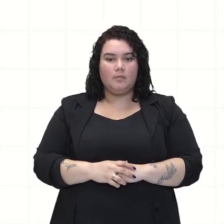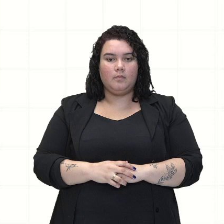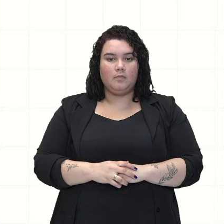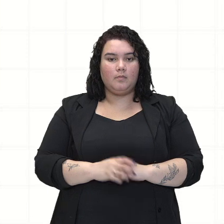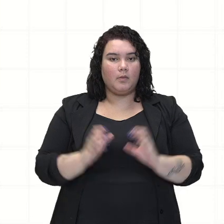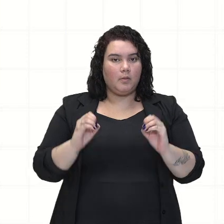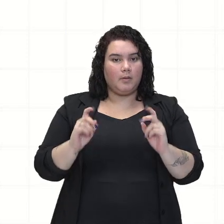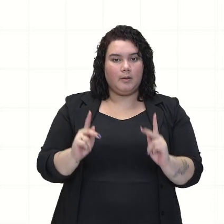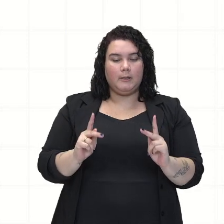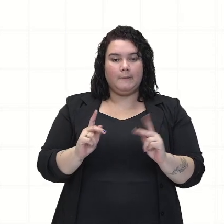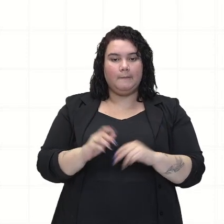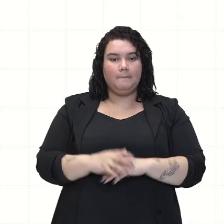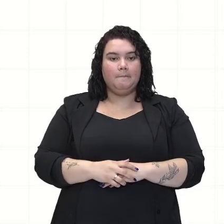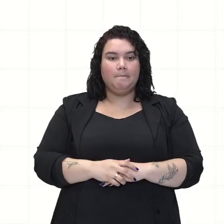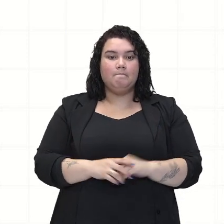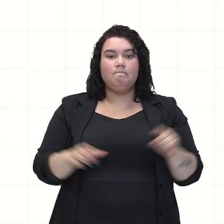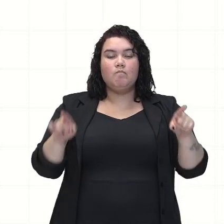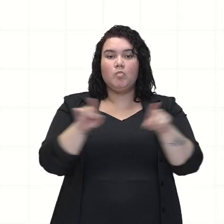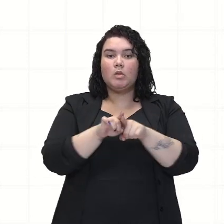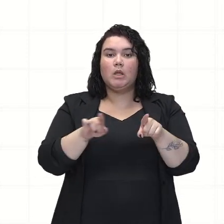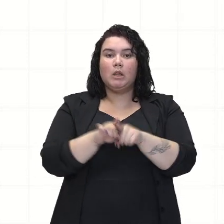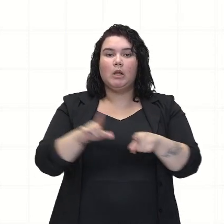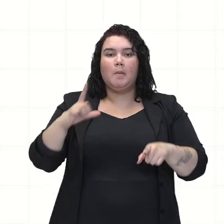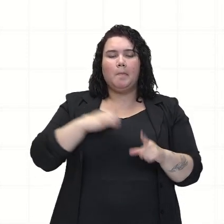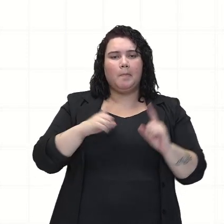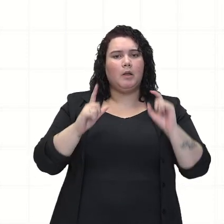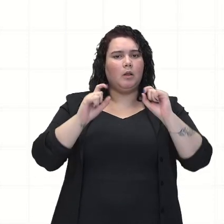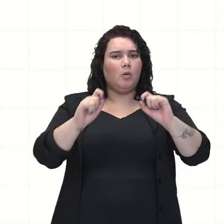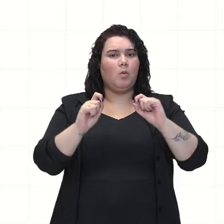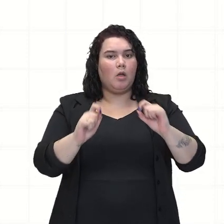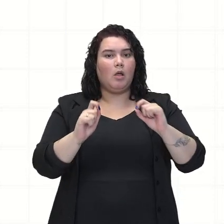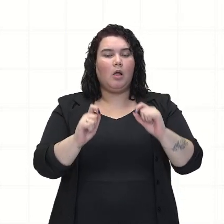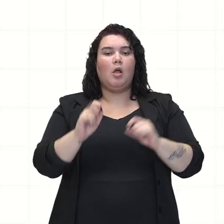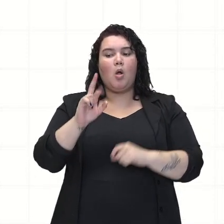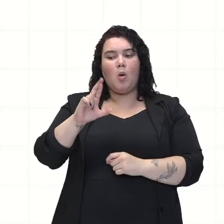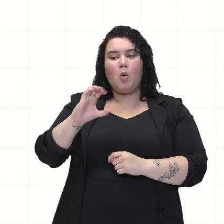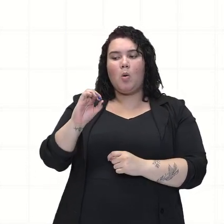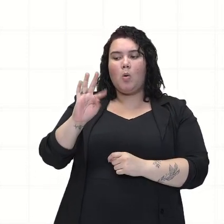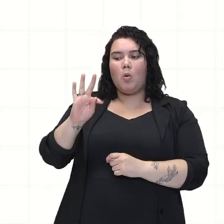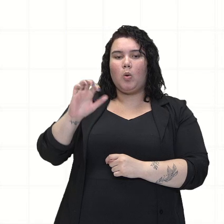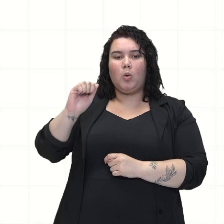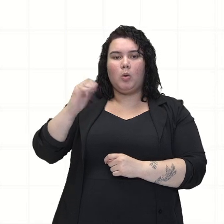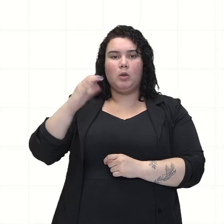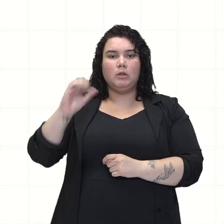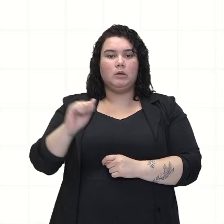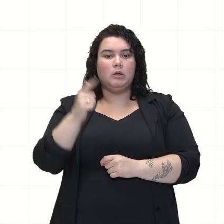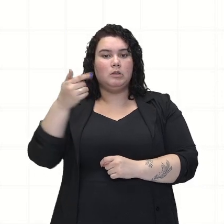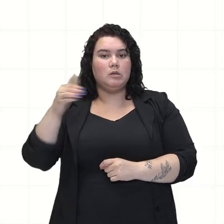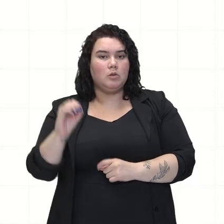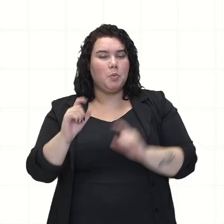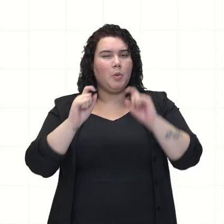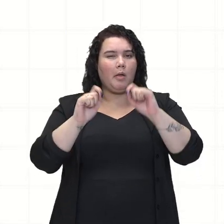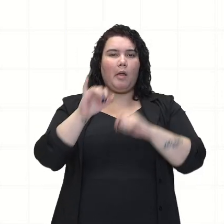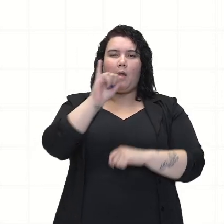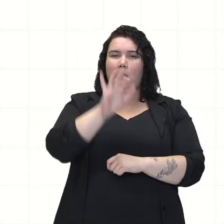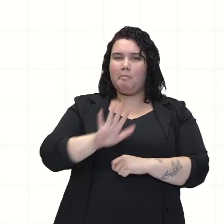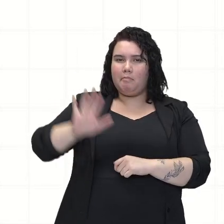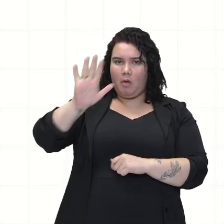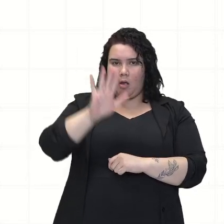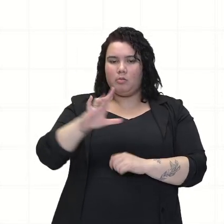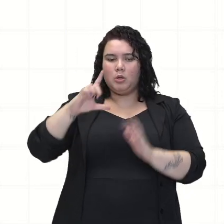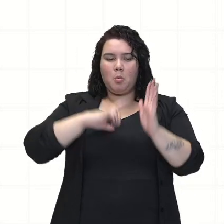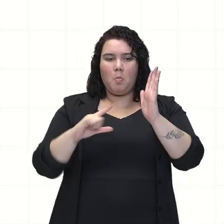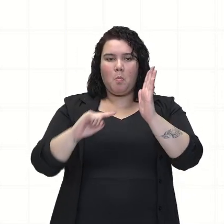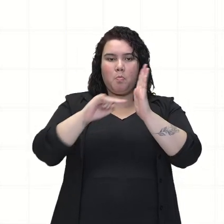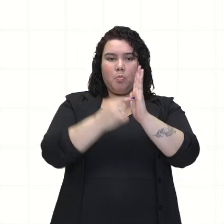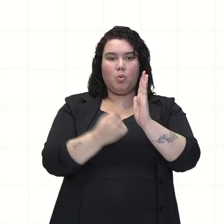Muito bem. E também temos a rotação. A rotação de uma imagem consiste em girá-la em relação a um ponto